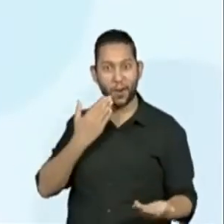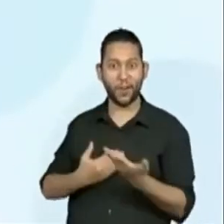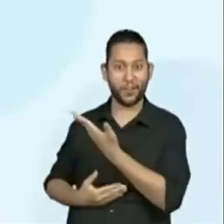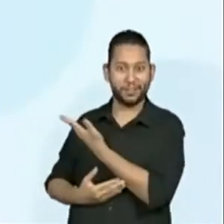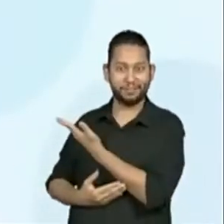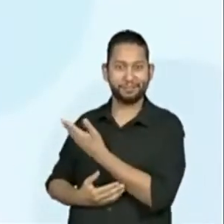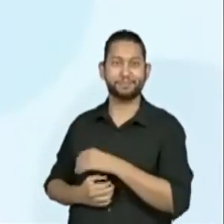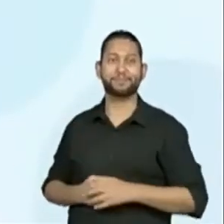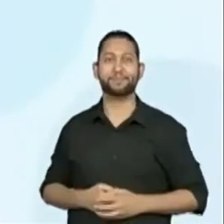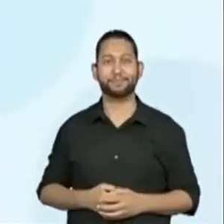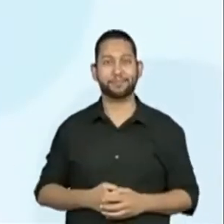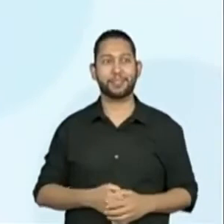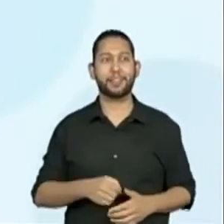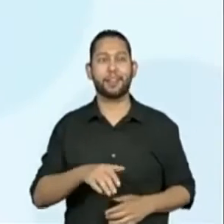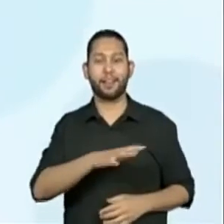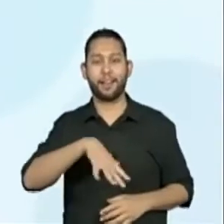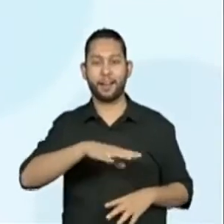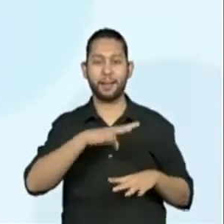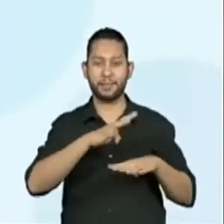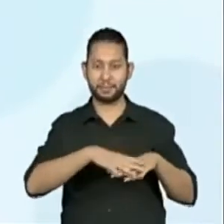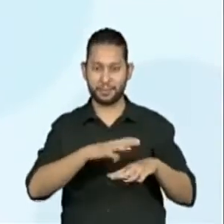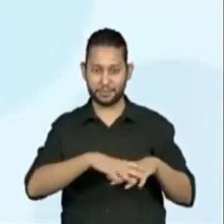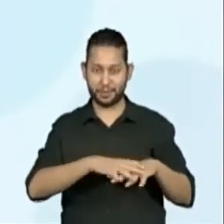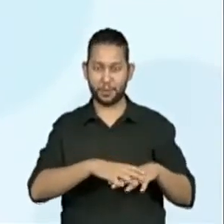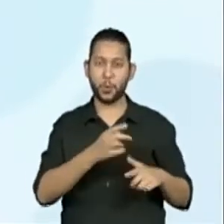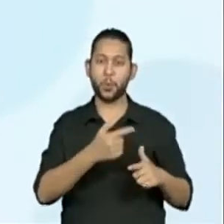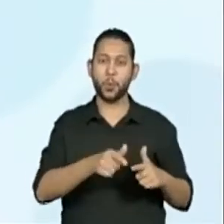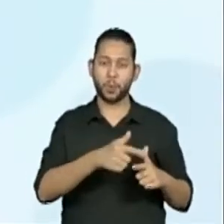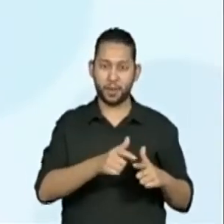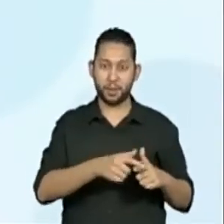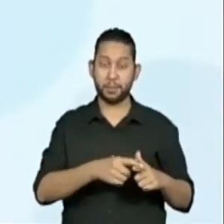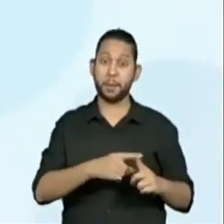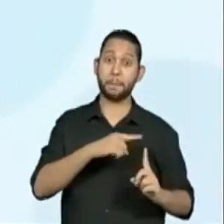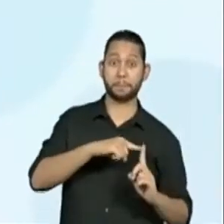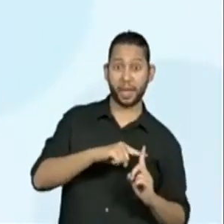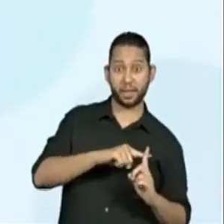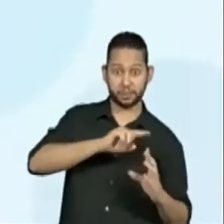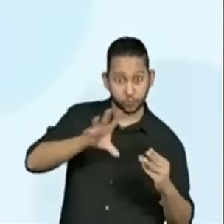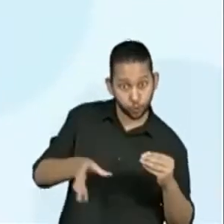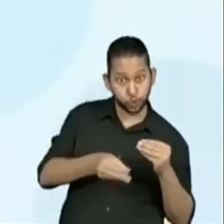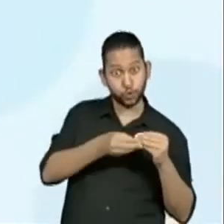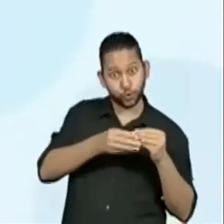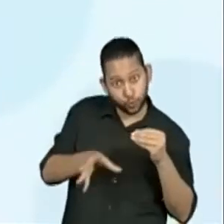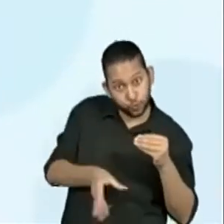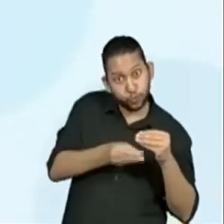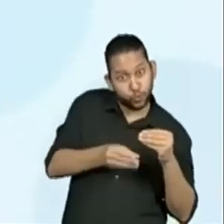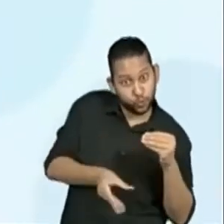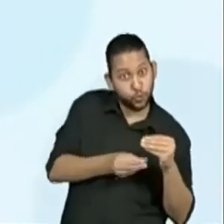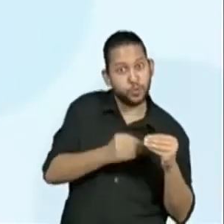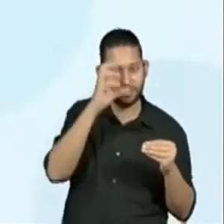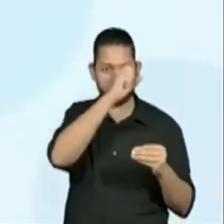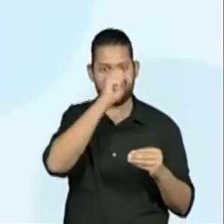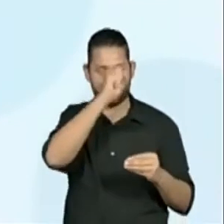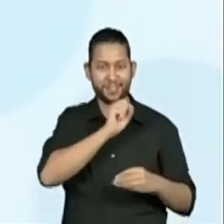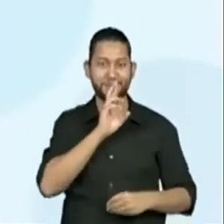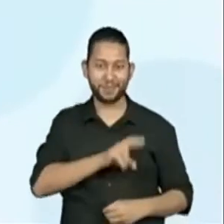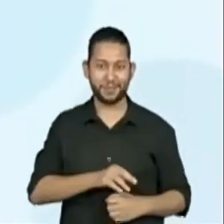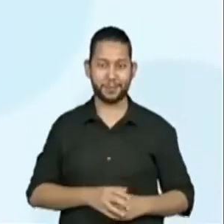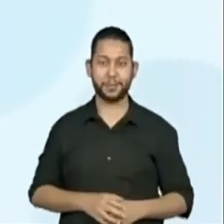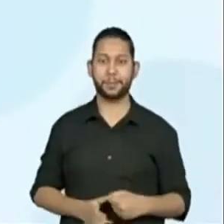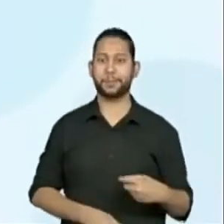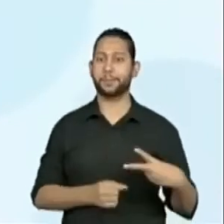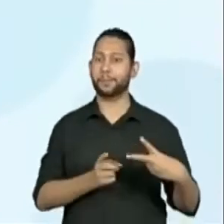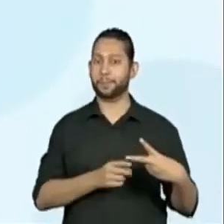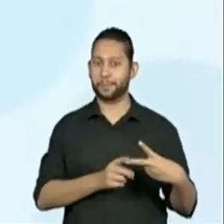a gente fez hoje resolução de situação-problema do campo aditivo leitura